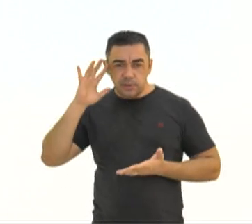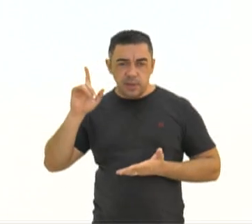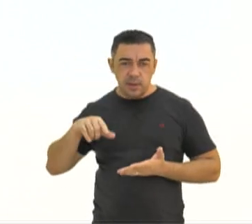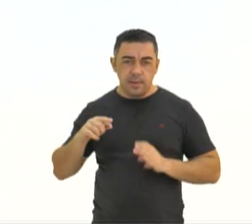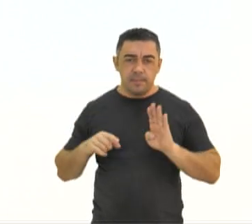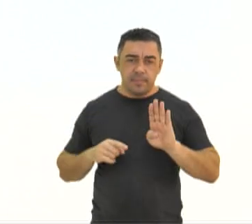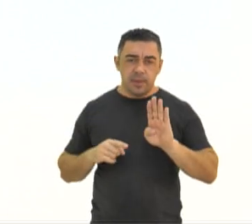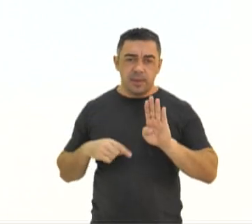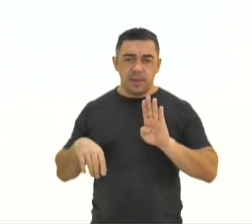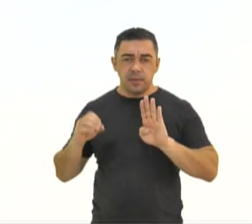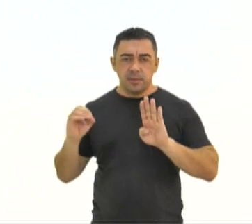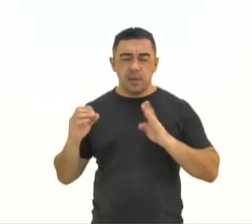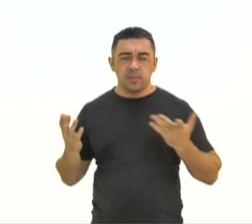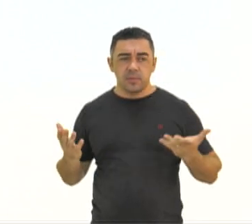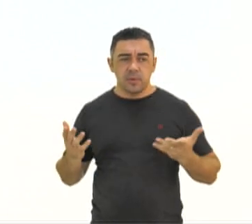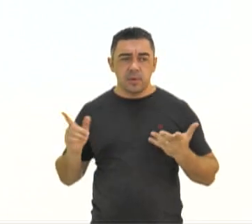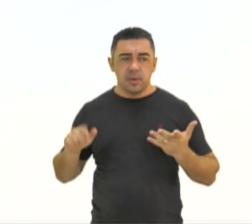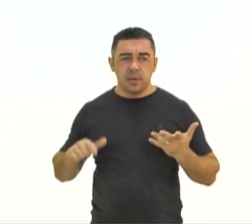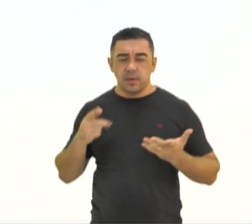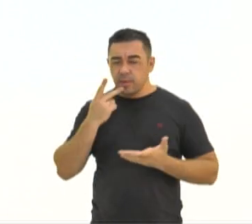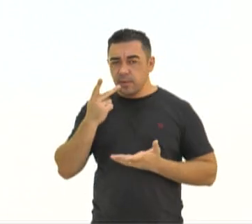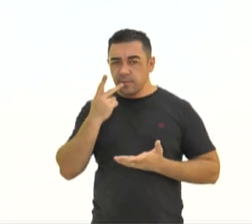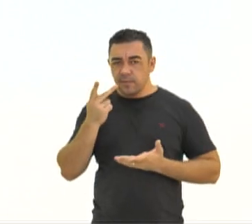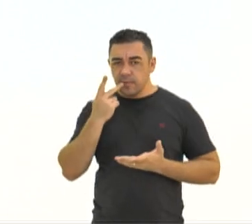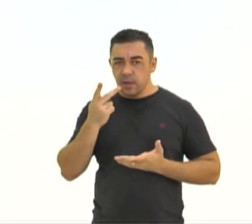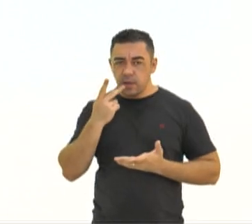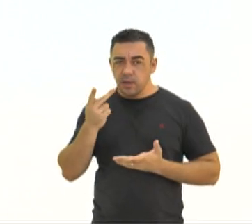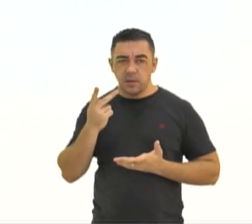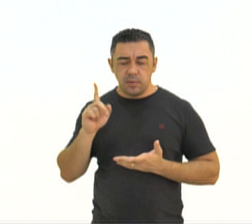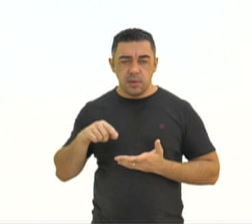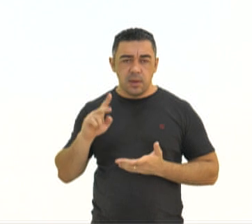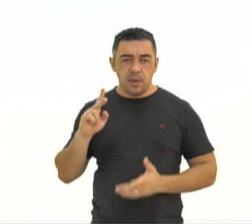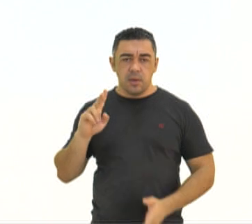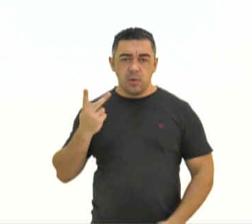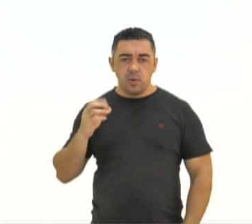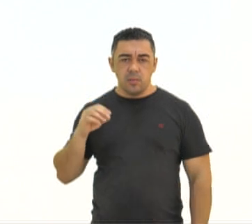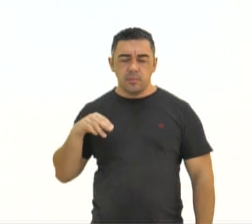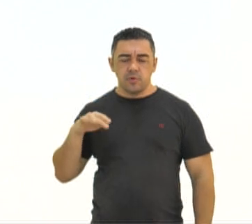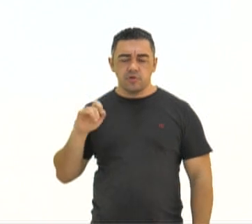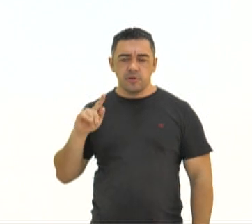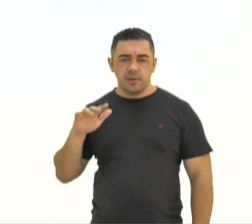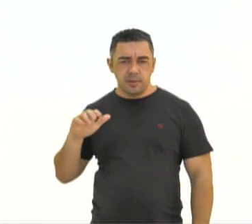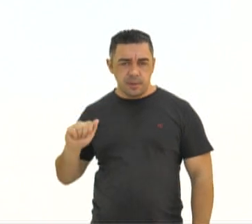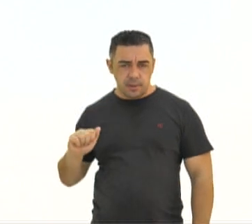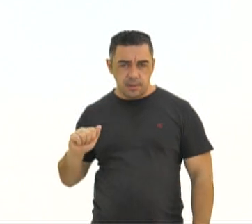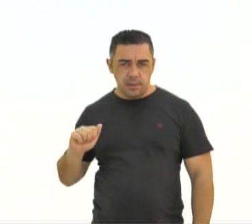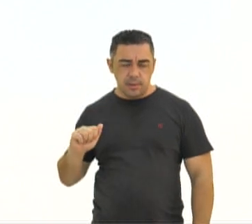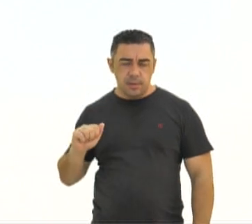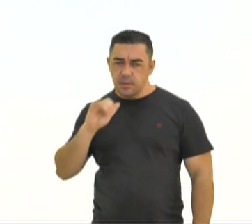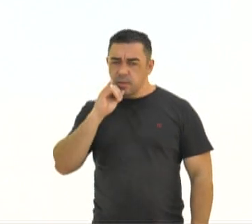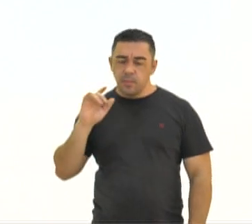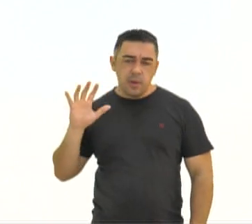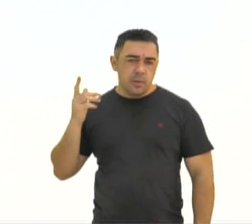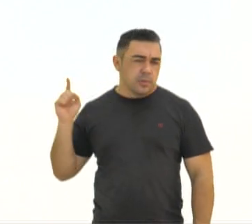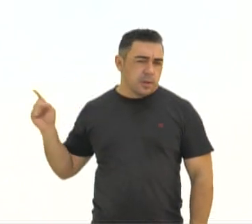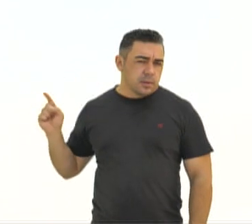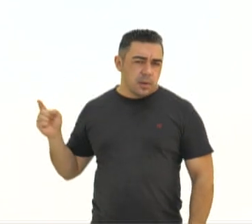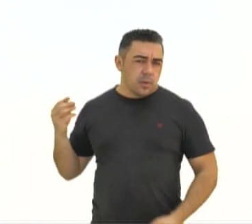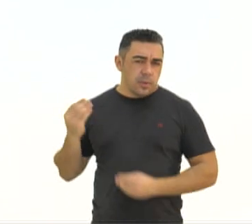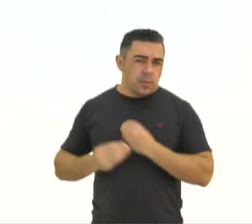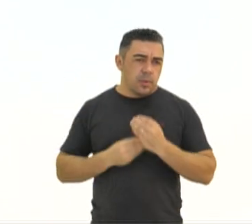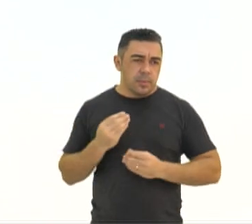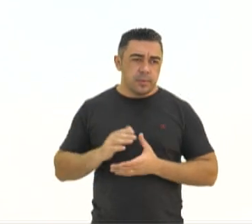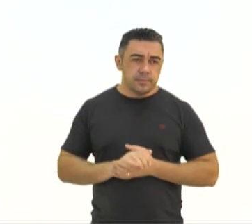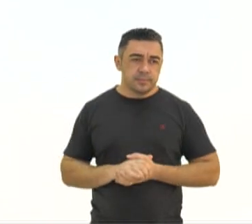independente lá igual a zero, eu posso chamar de equação homogênea. Quando acontece de ter essa equação